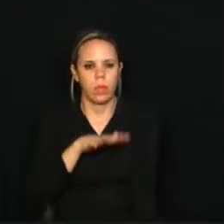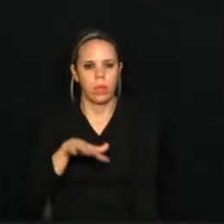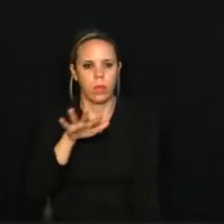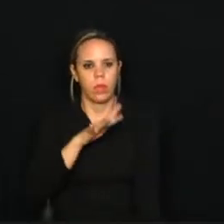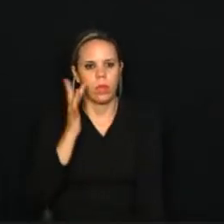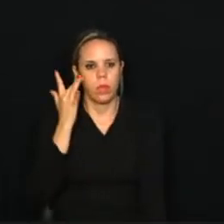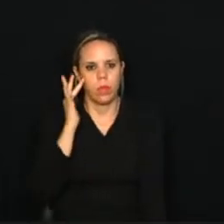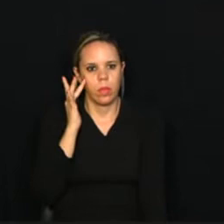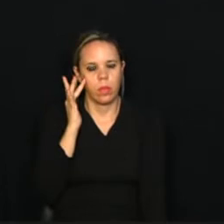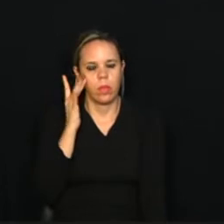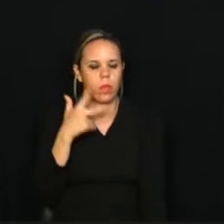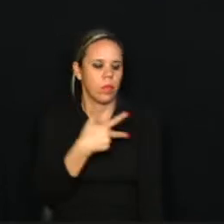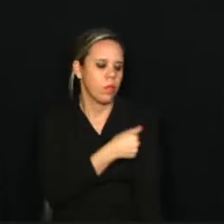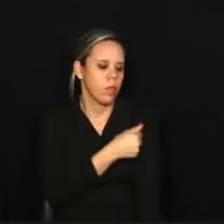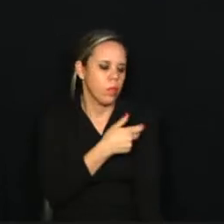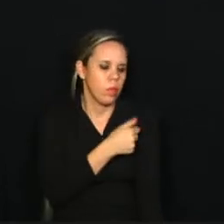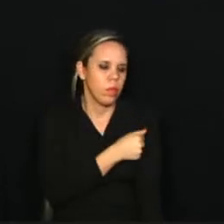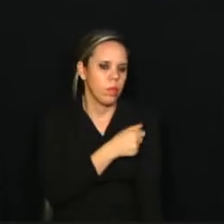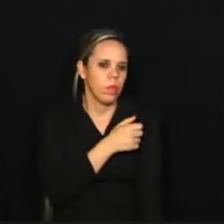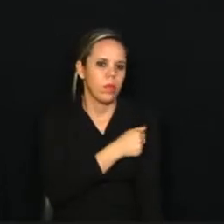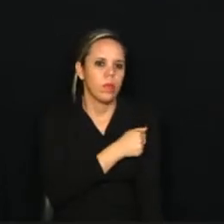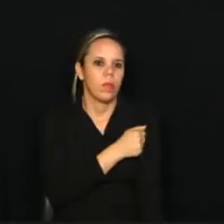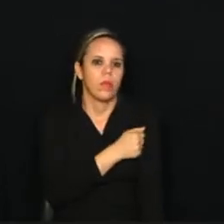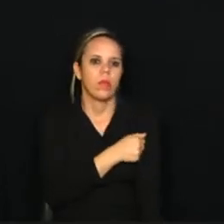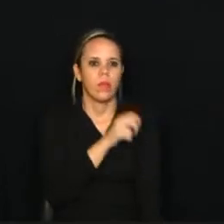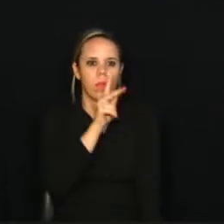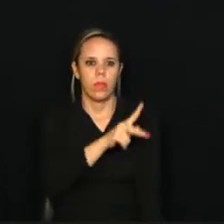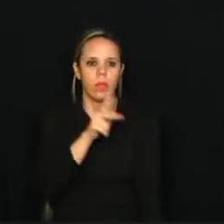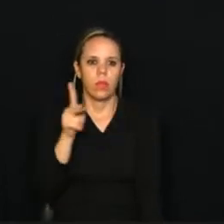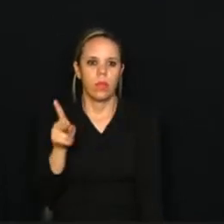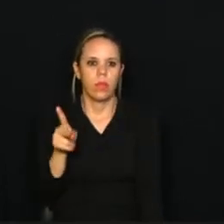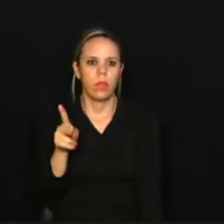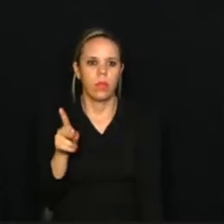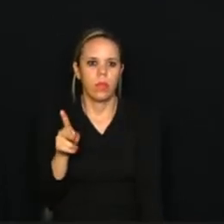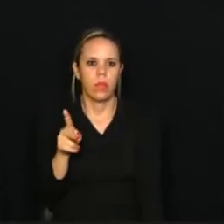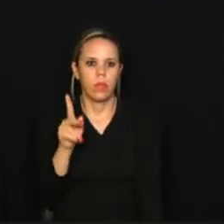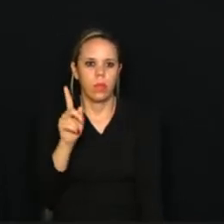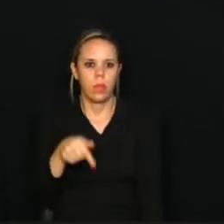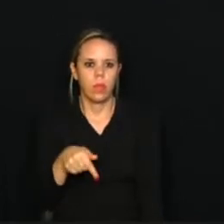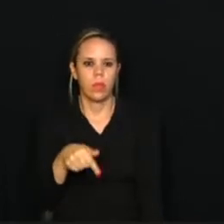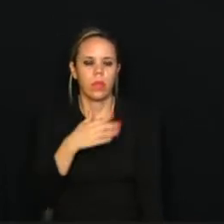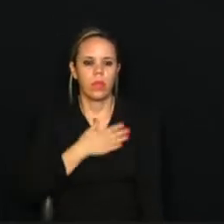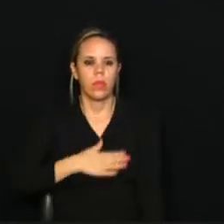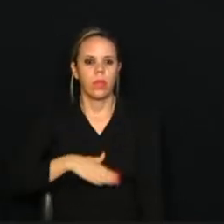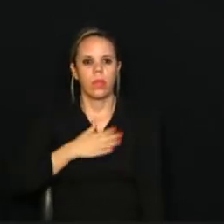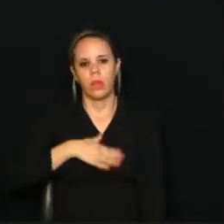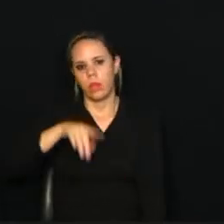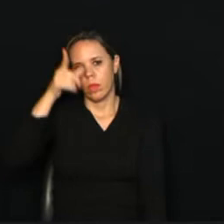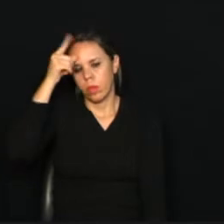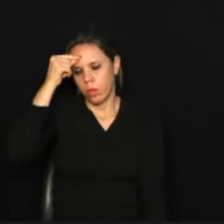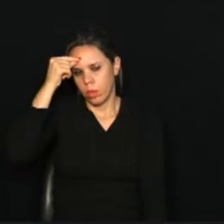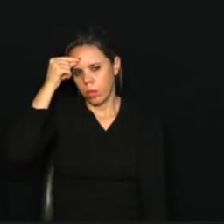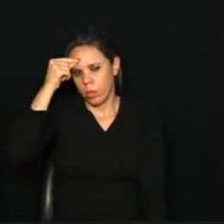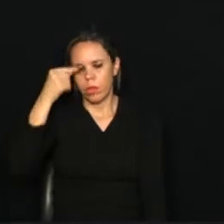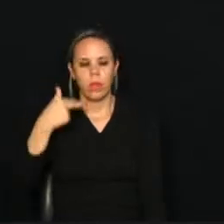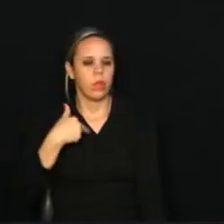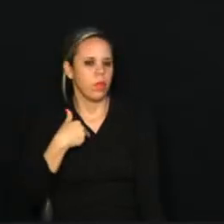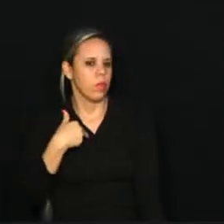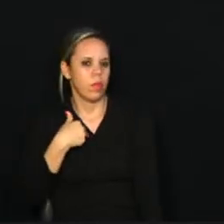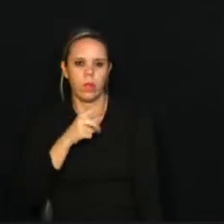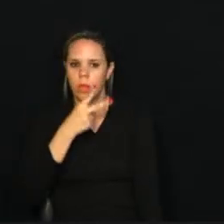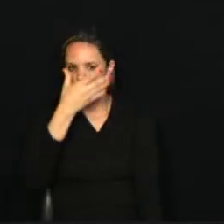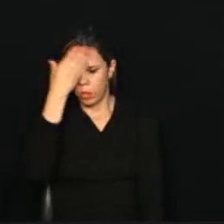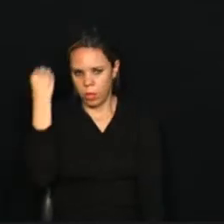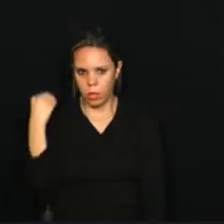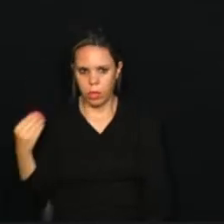acho que a vacinação aí dos professores, funcionários já é um alento, não é? Mas não podemos nos esquecer